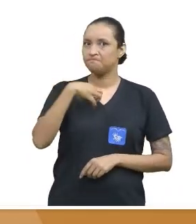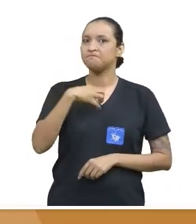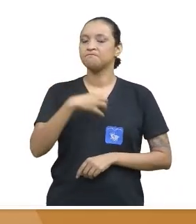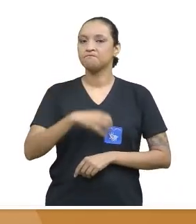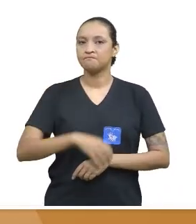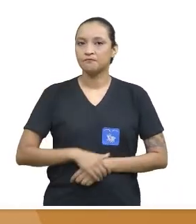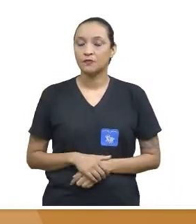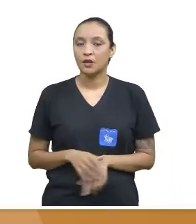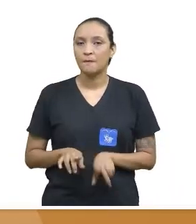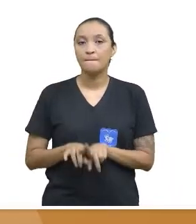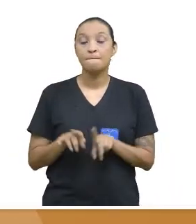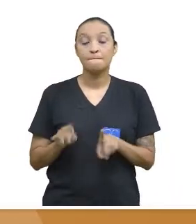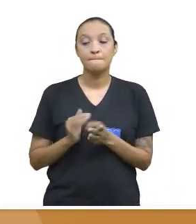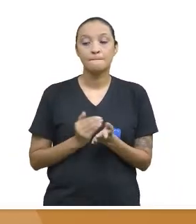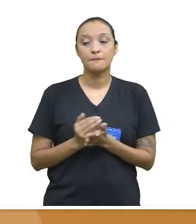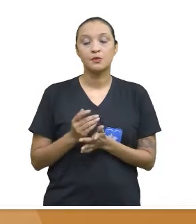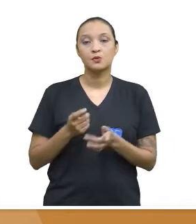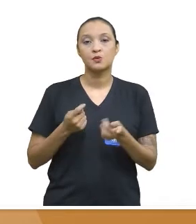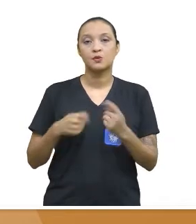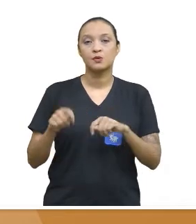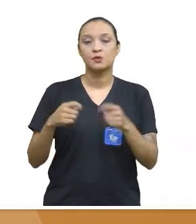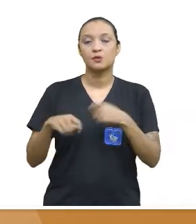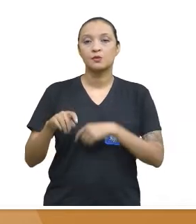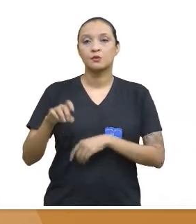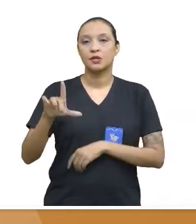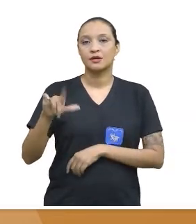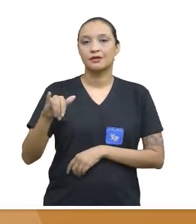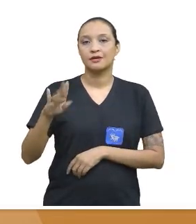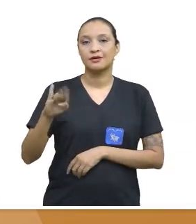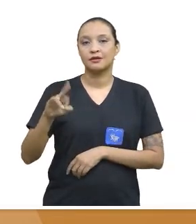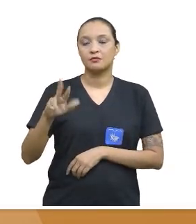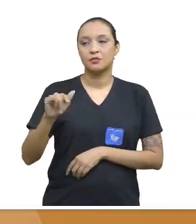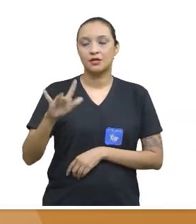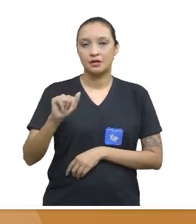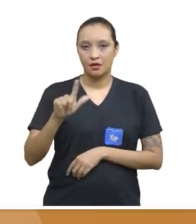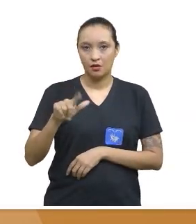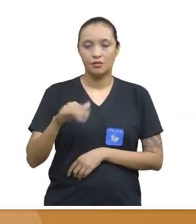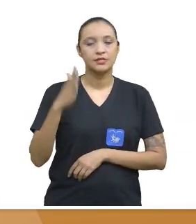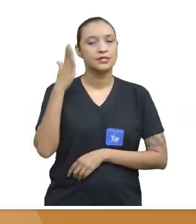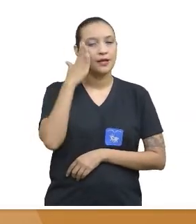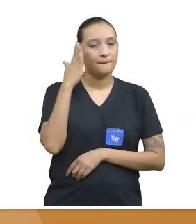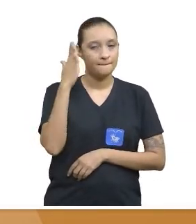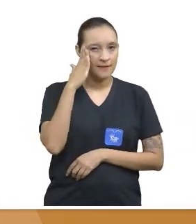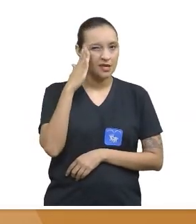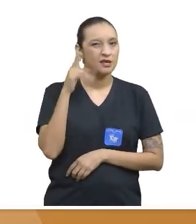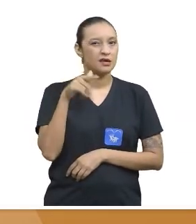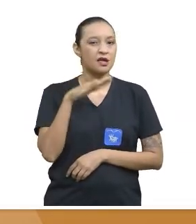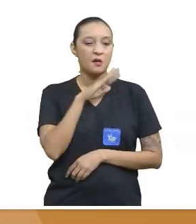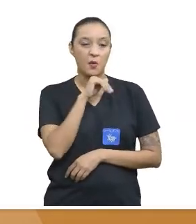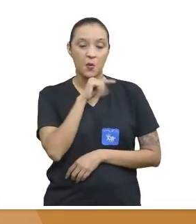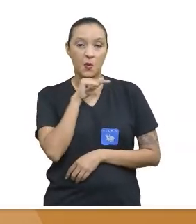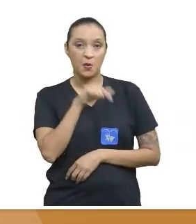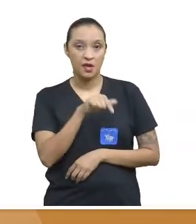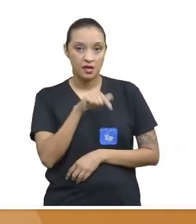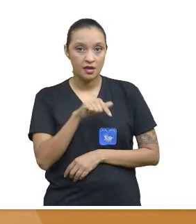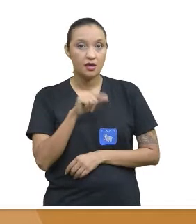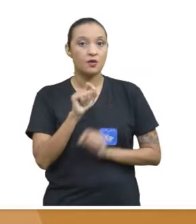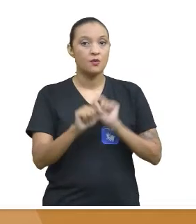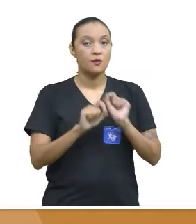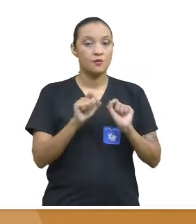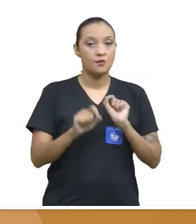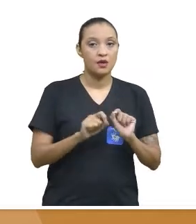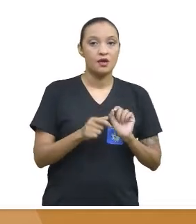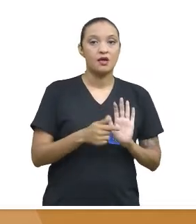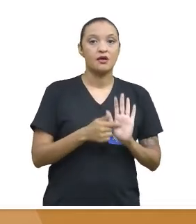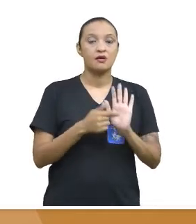uma econômica liberal, porque ele já sabia da péssima imagem que o Estado Novo havia deixado internacionalmente por conta do final da